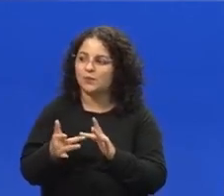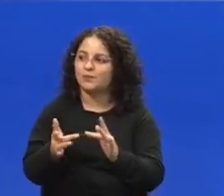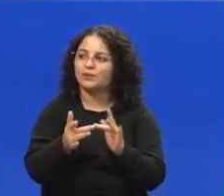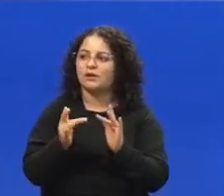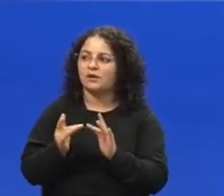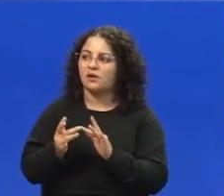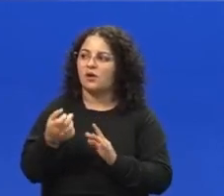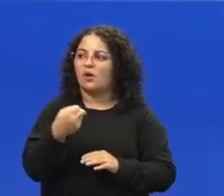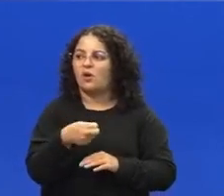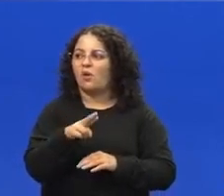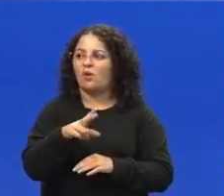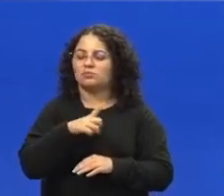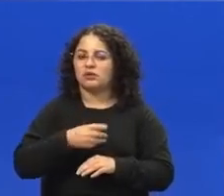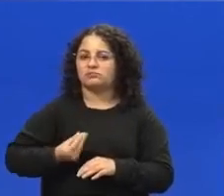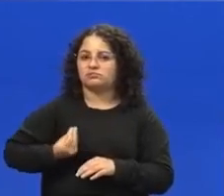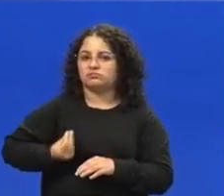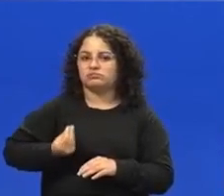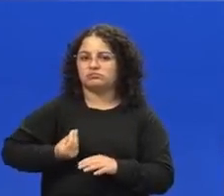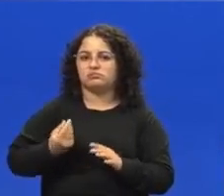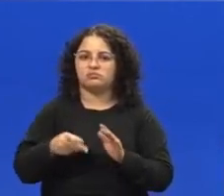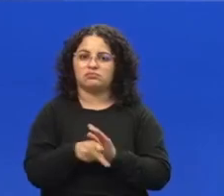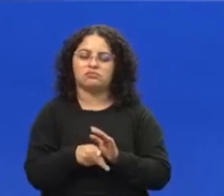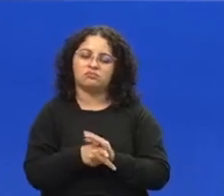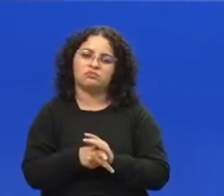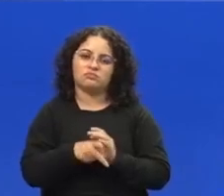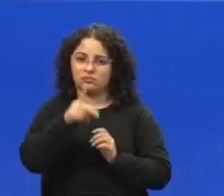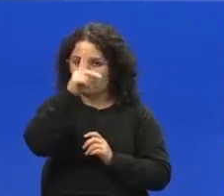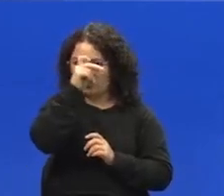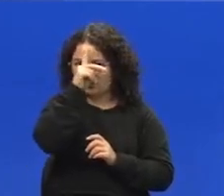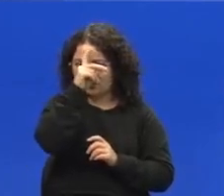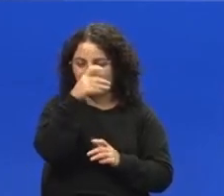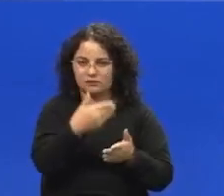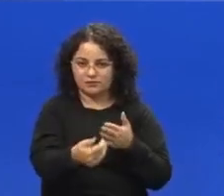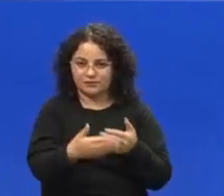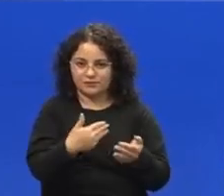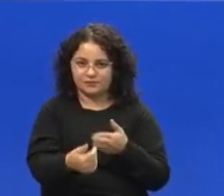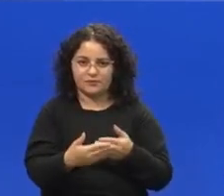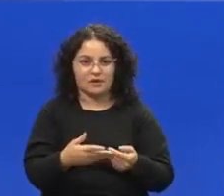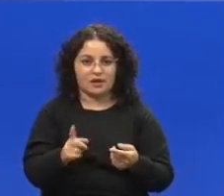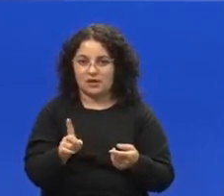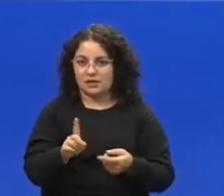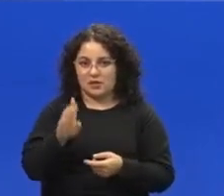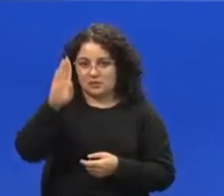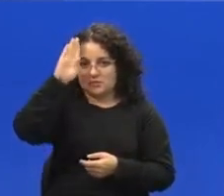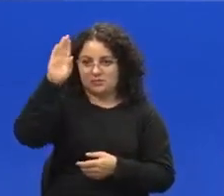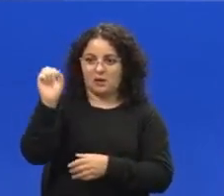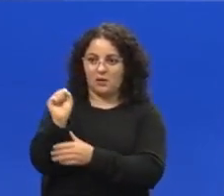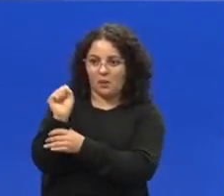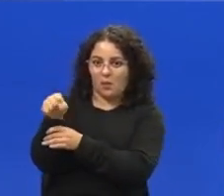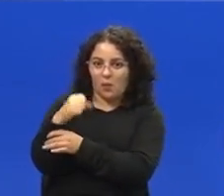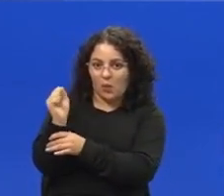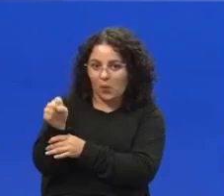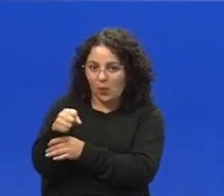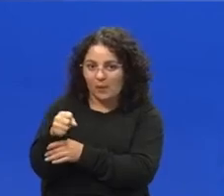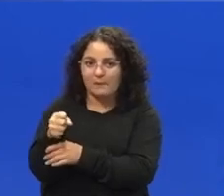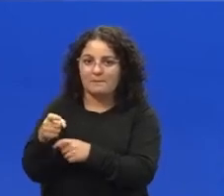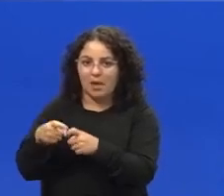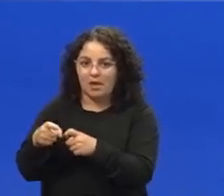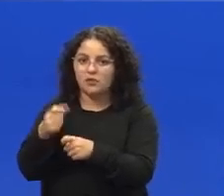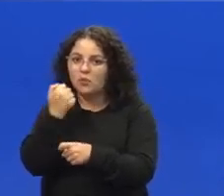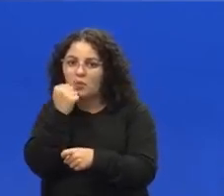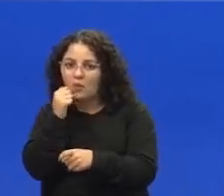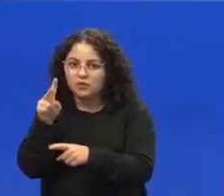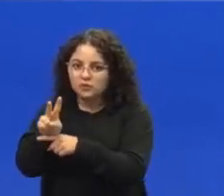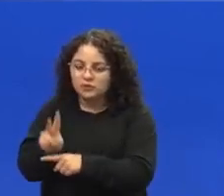ou que está disponível no pronto-socorro, no hospital, enfim, não necessariamente um ortopedista, mas sim é o médico que